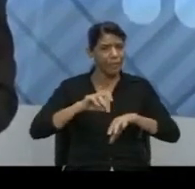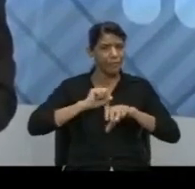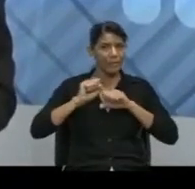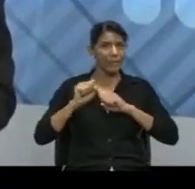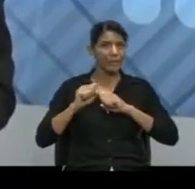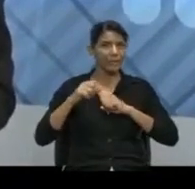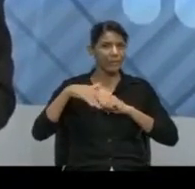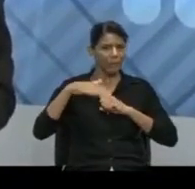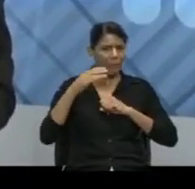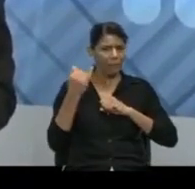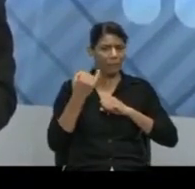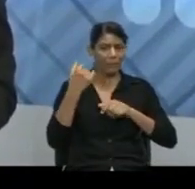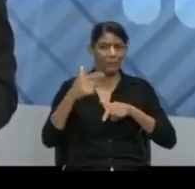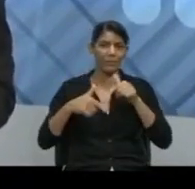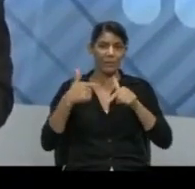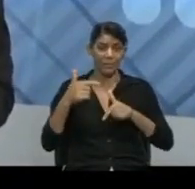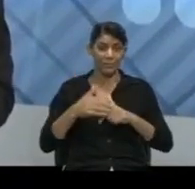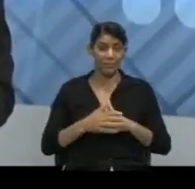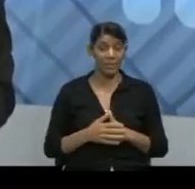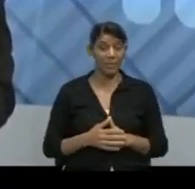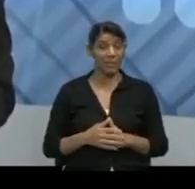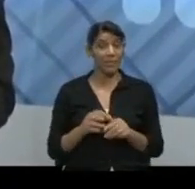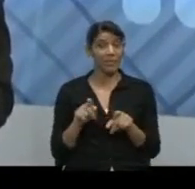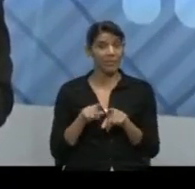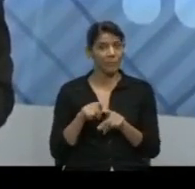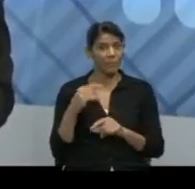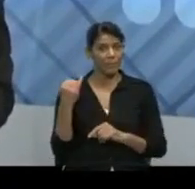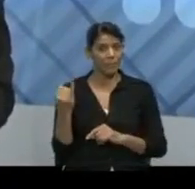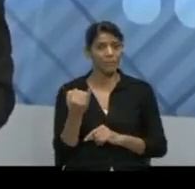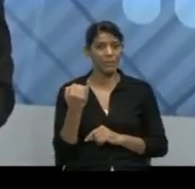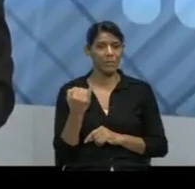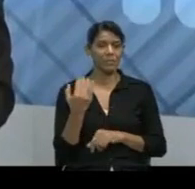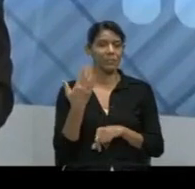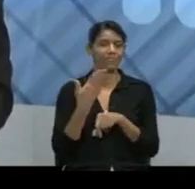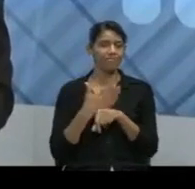destacar, ok? E outra coisa, importância da